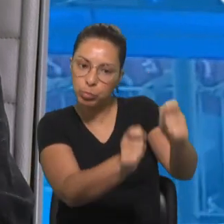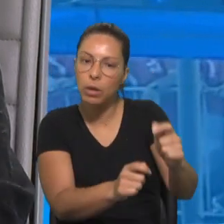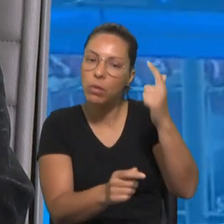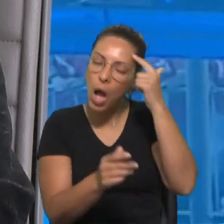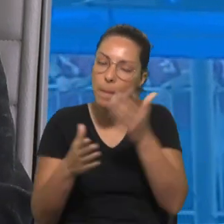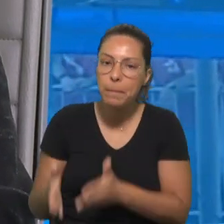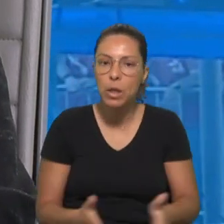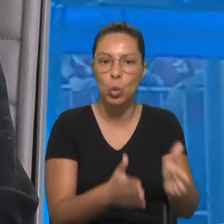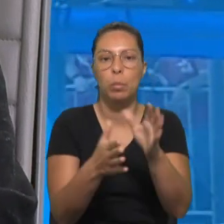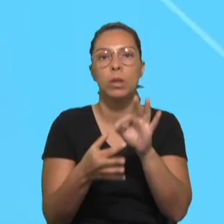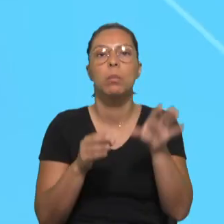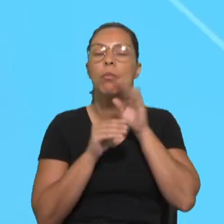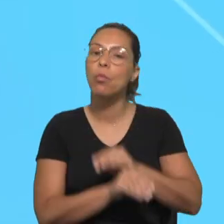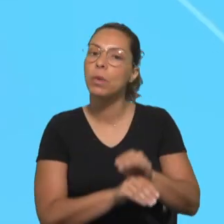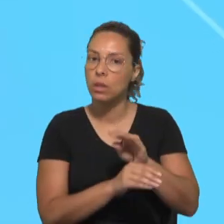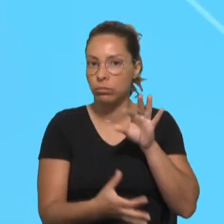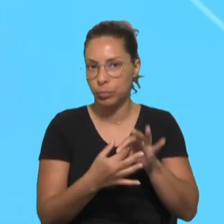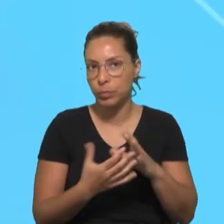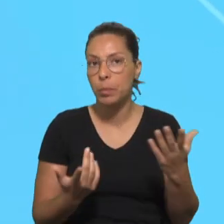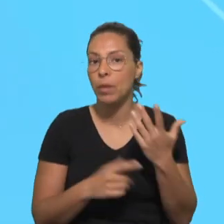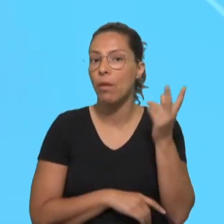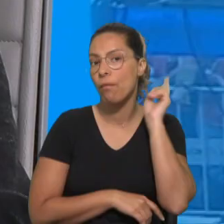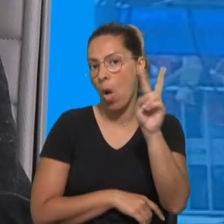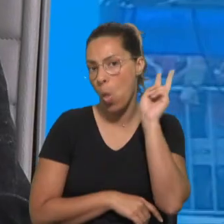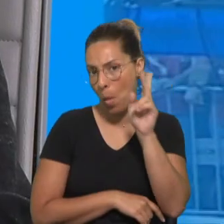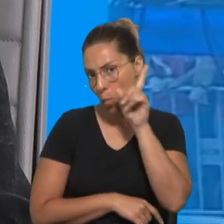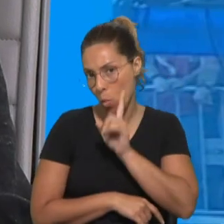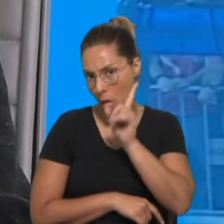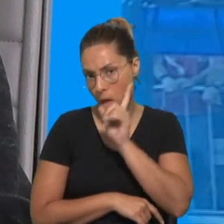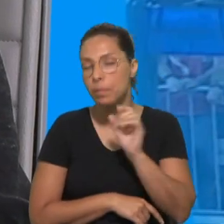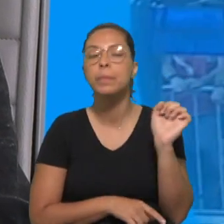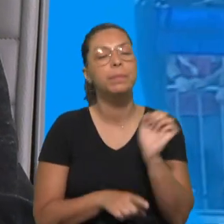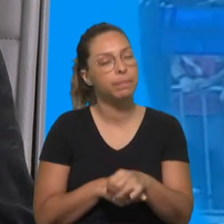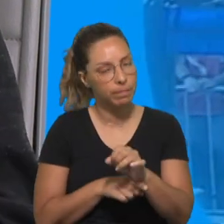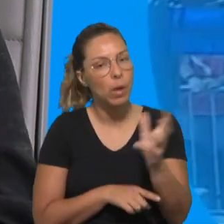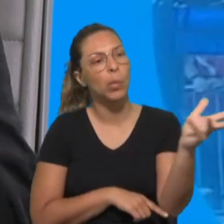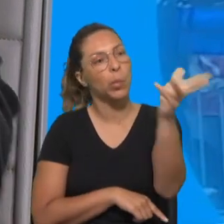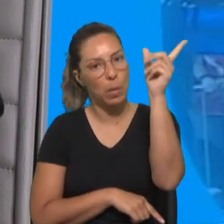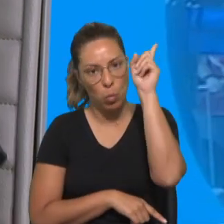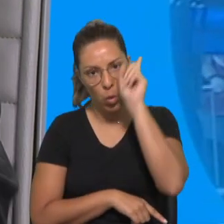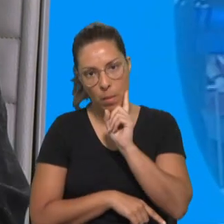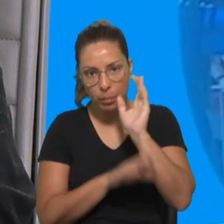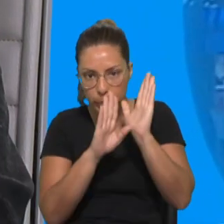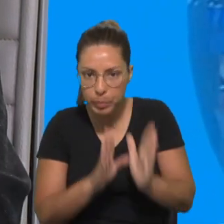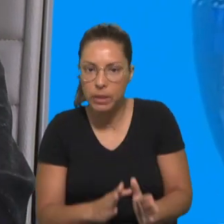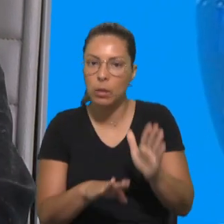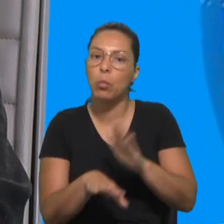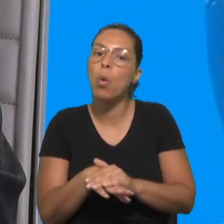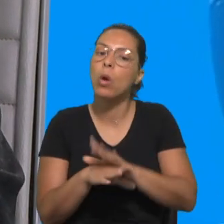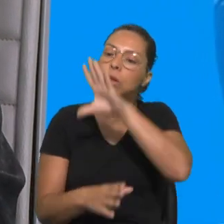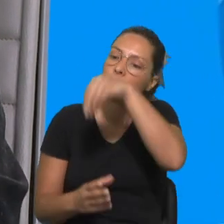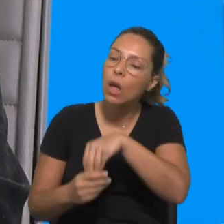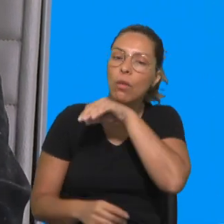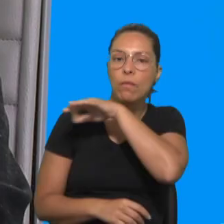outra formação. Muito a partir da valorização da mulher. Muito. A dignificação da mulher em ordem à família foi o